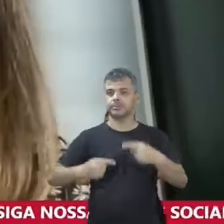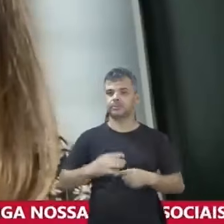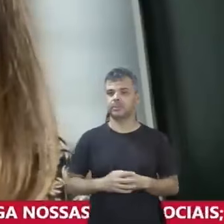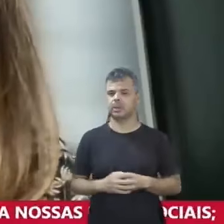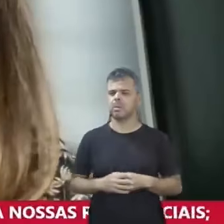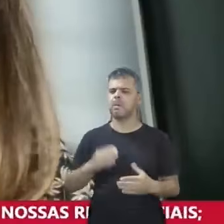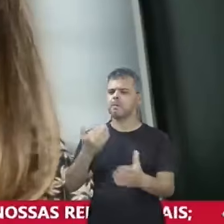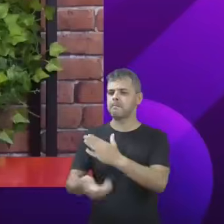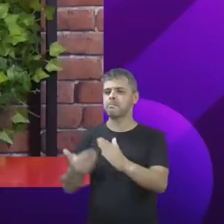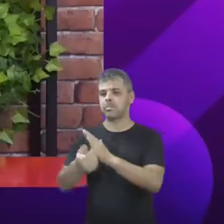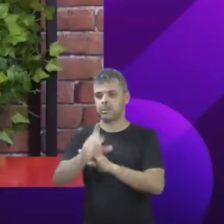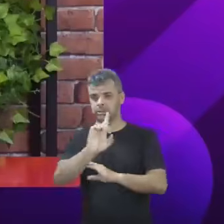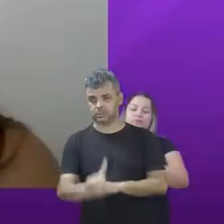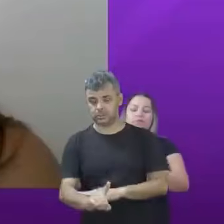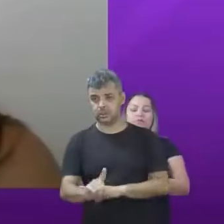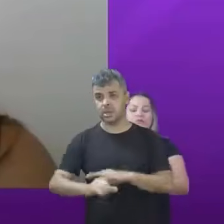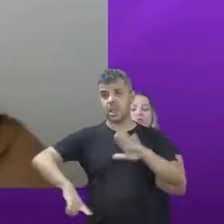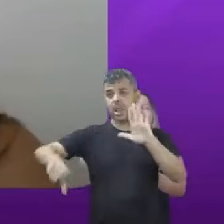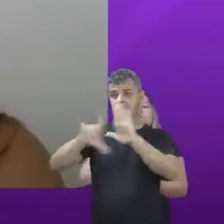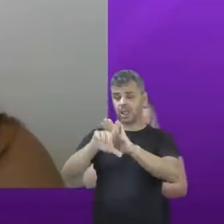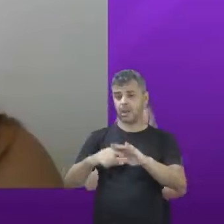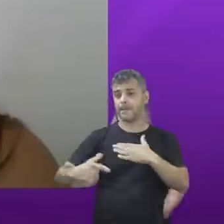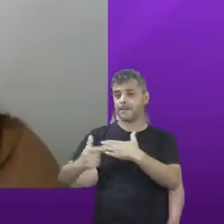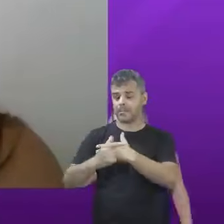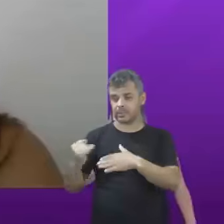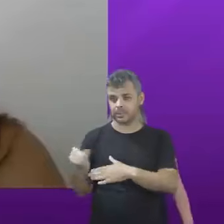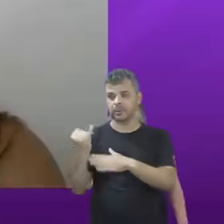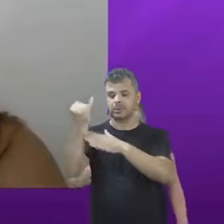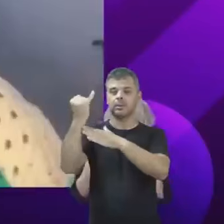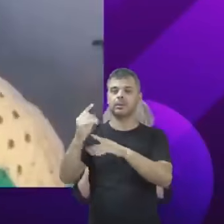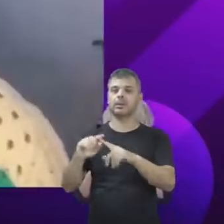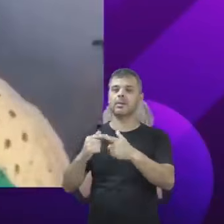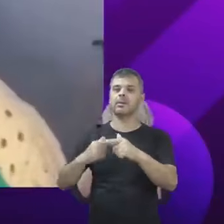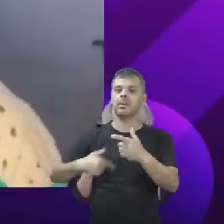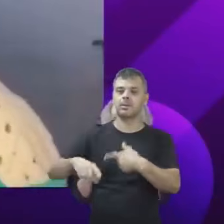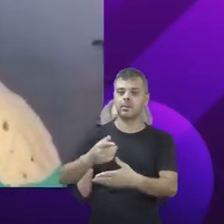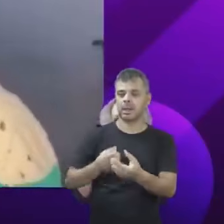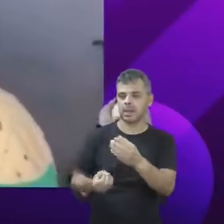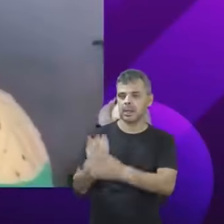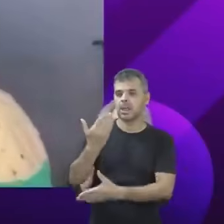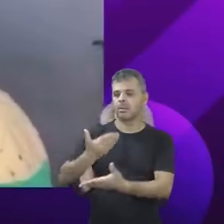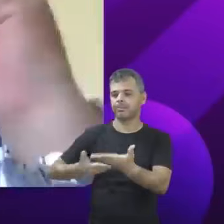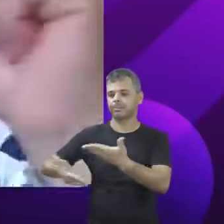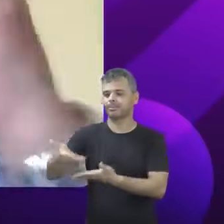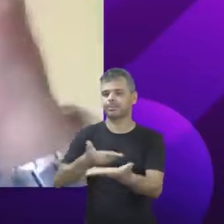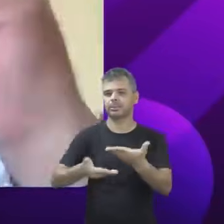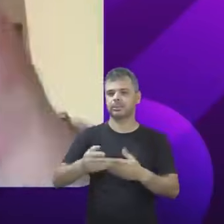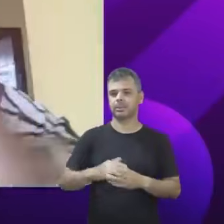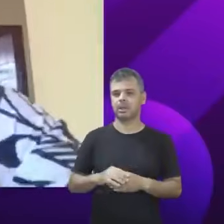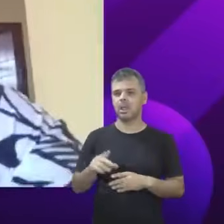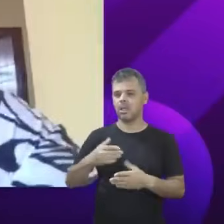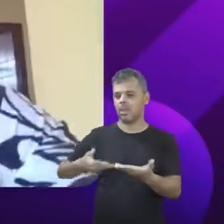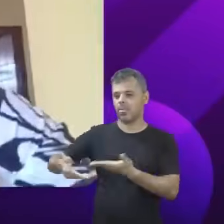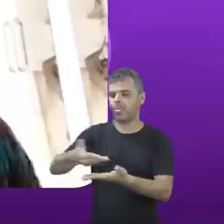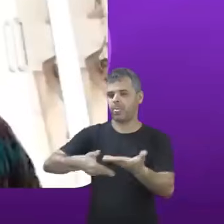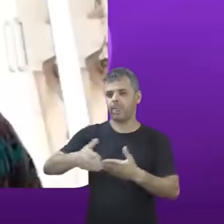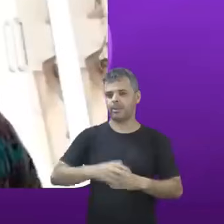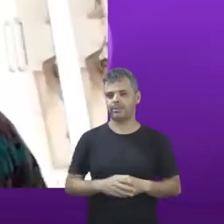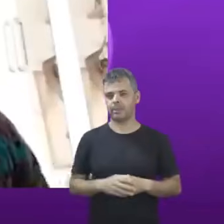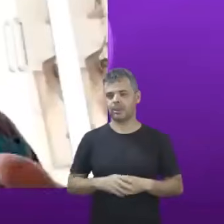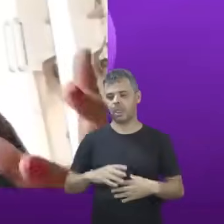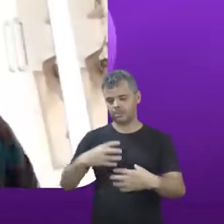muita perda de direitos. O LIC 180 tem papel importante e também vai estabelecer um diálogo. A importância da rotatividade.